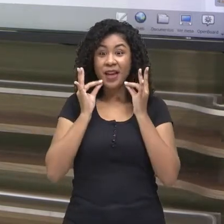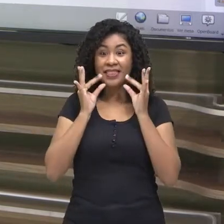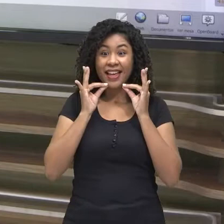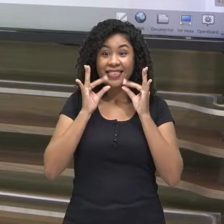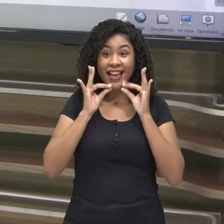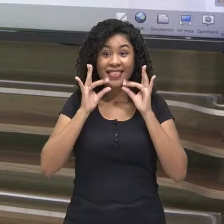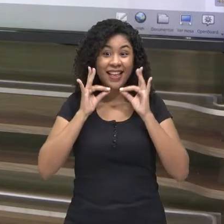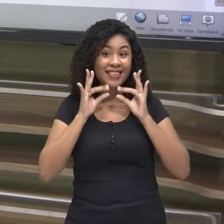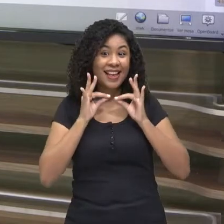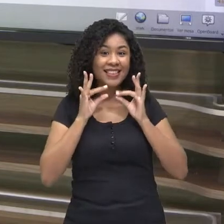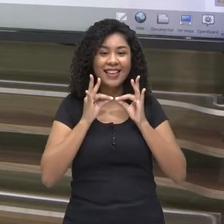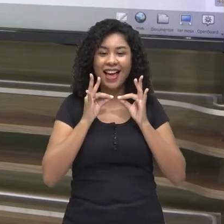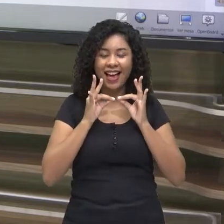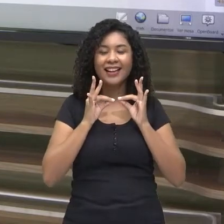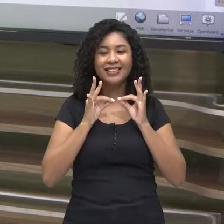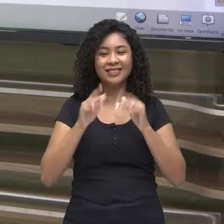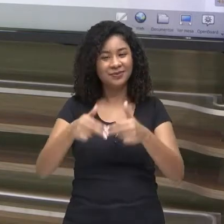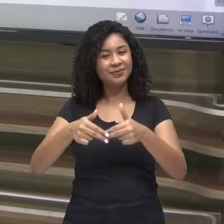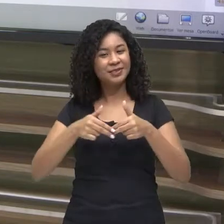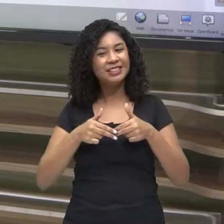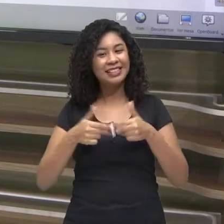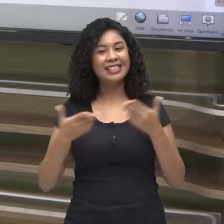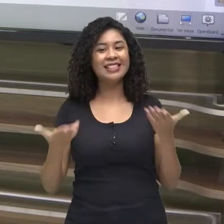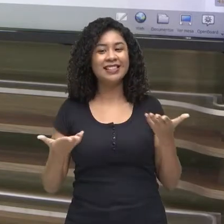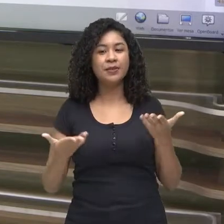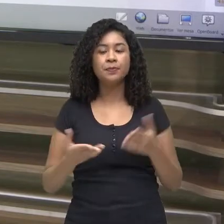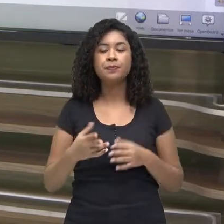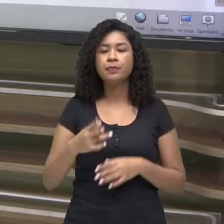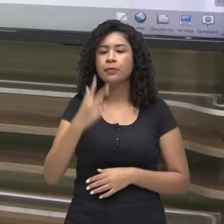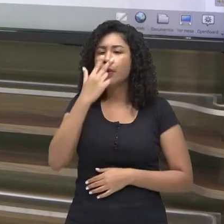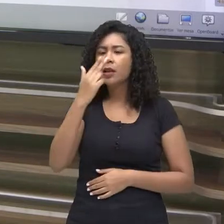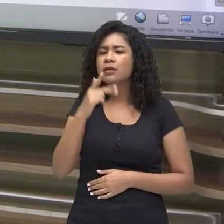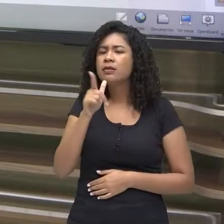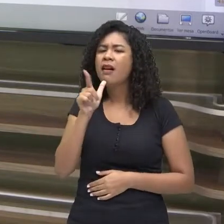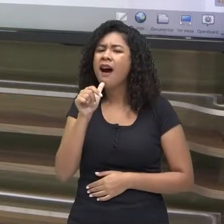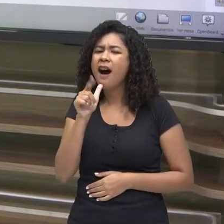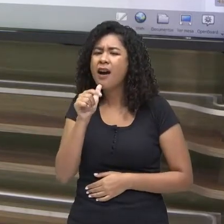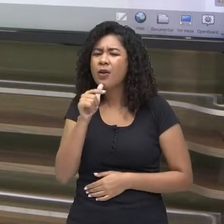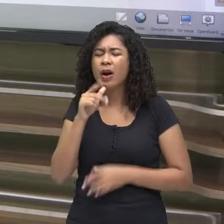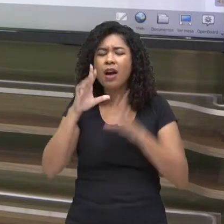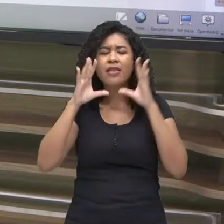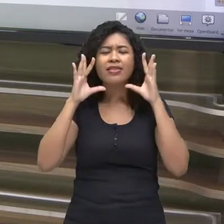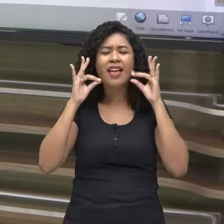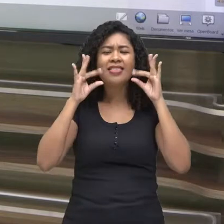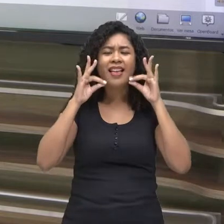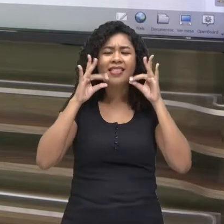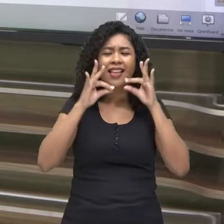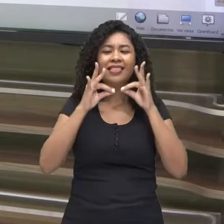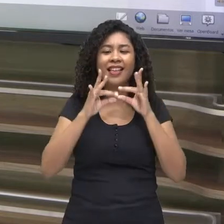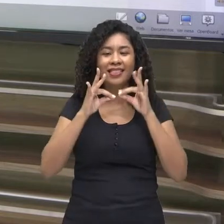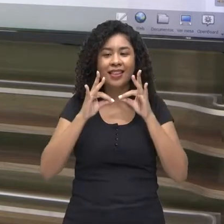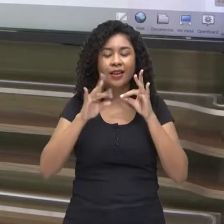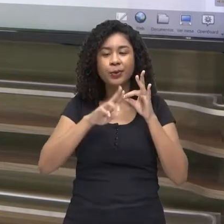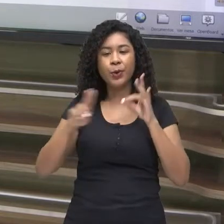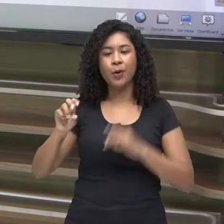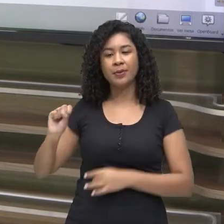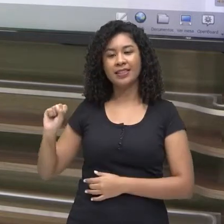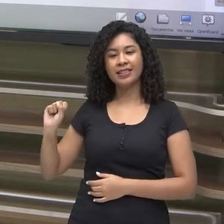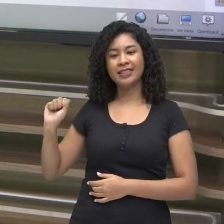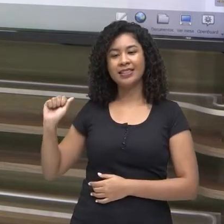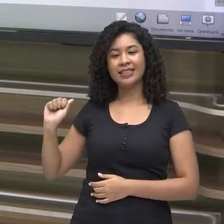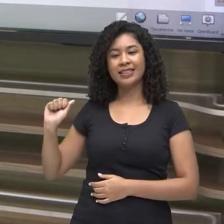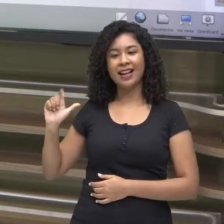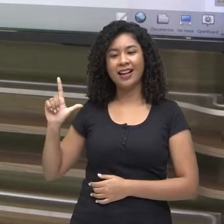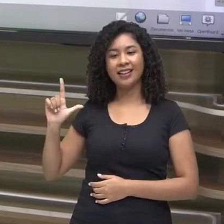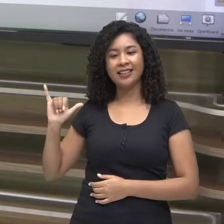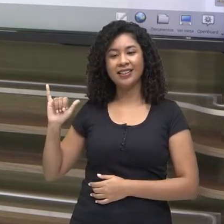assim que a gente fala? Deu água na boca? Essa água que dá na boca nada mais é do que a produção da saliva para receber